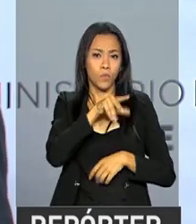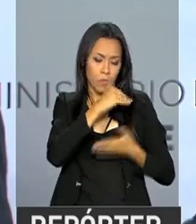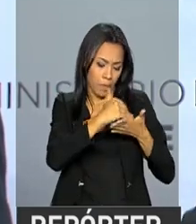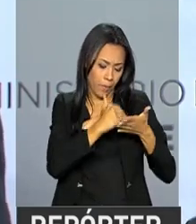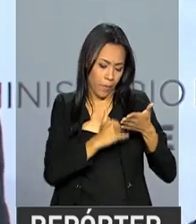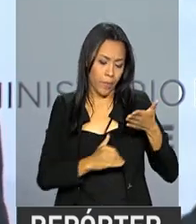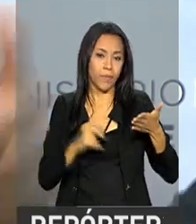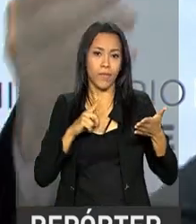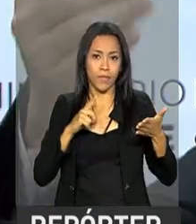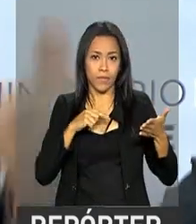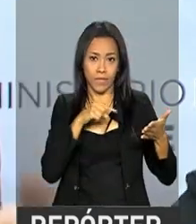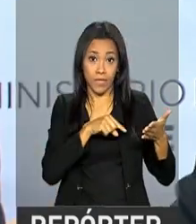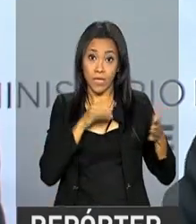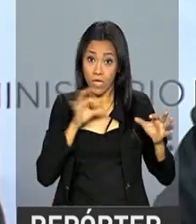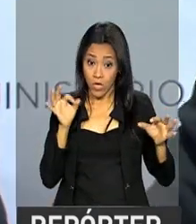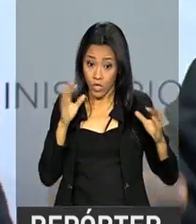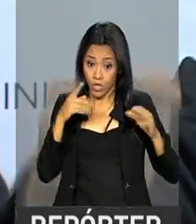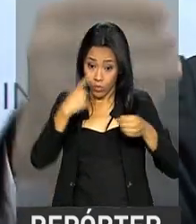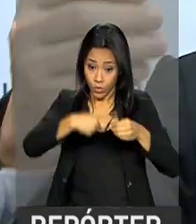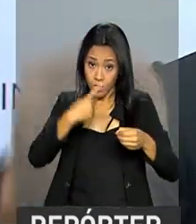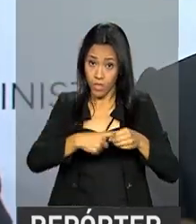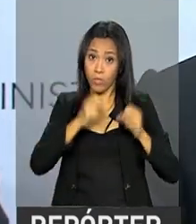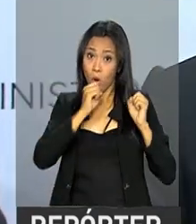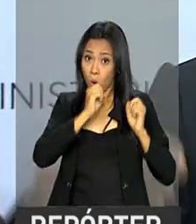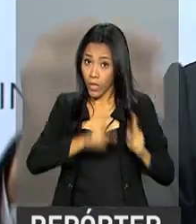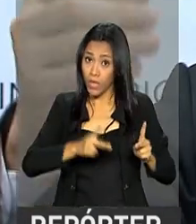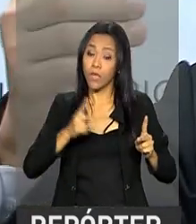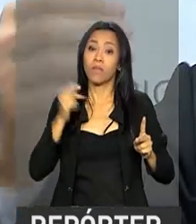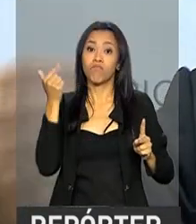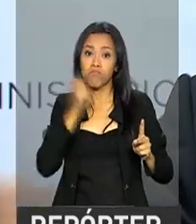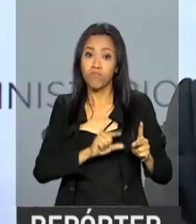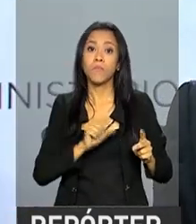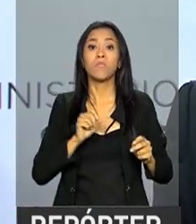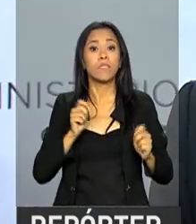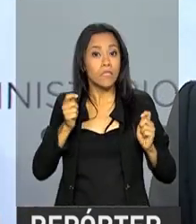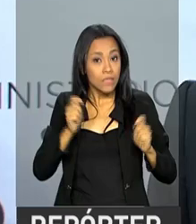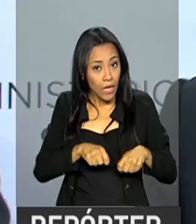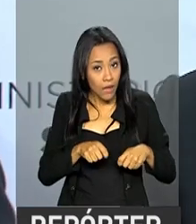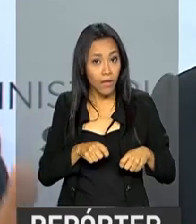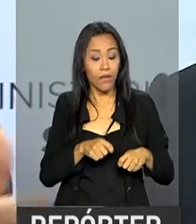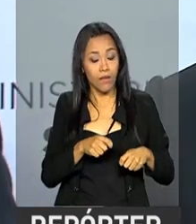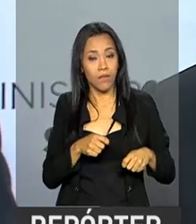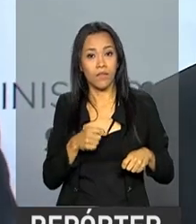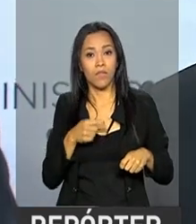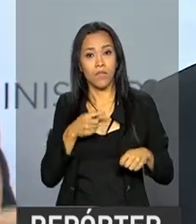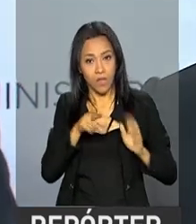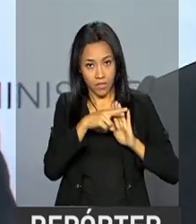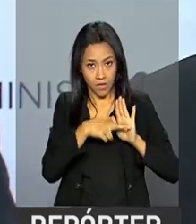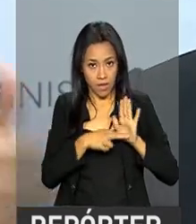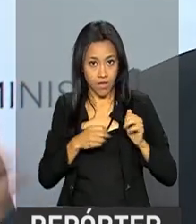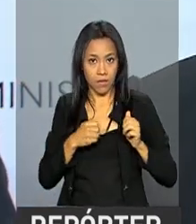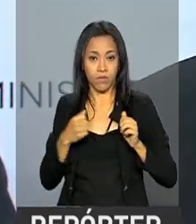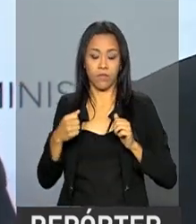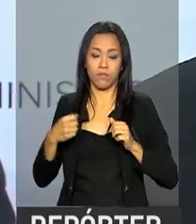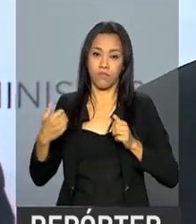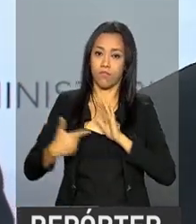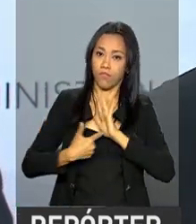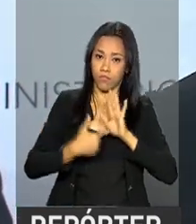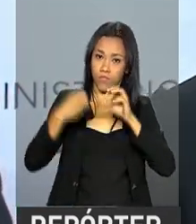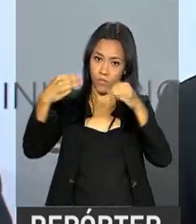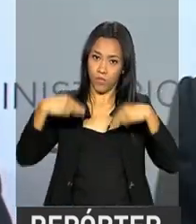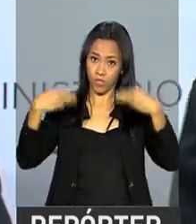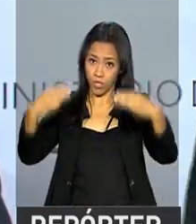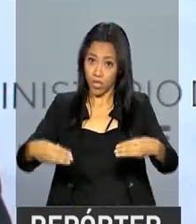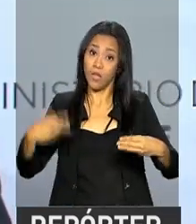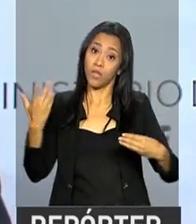com gerdau é que não tive com cobra que ele está prestando serviço más condições e nós estabelecemos nós passamos a financiar o